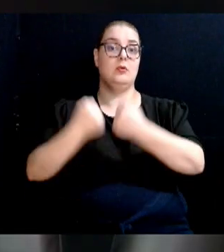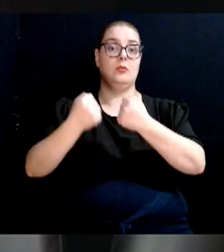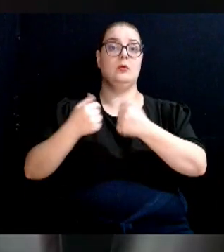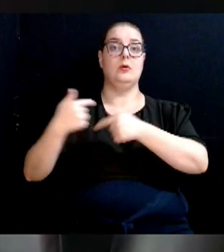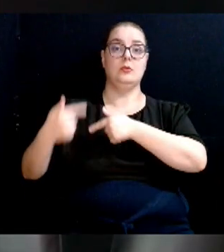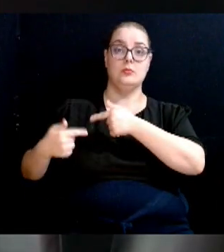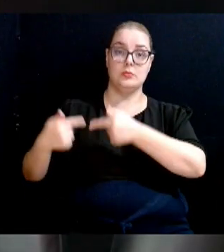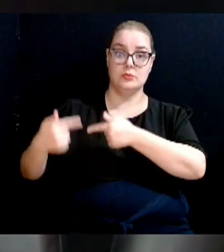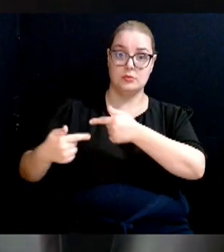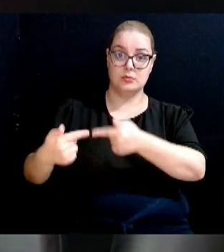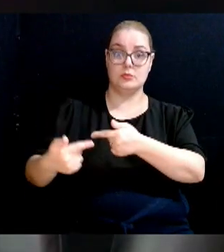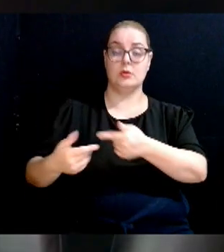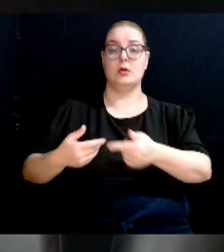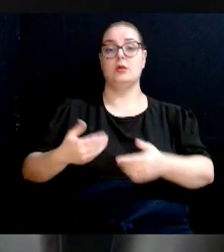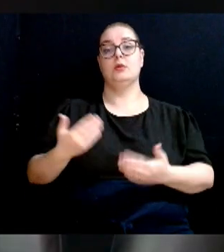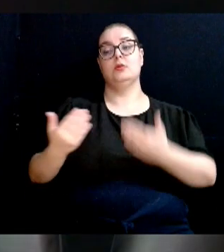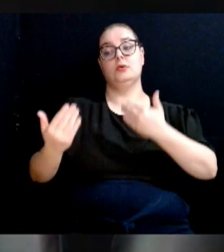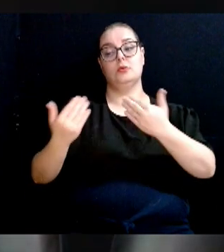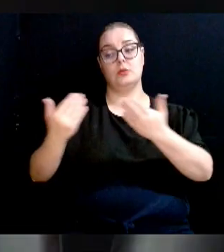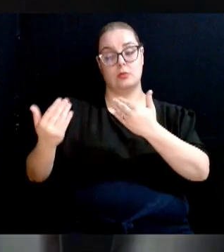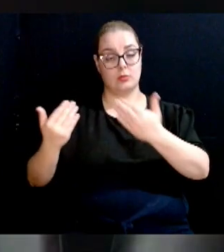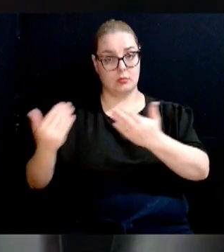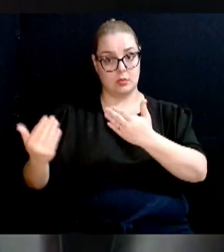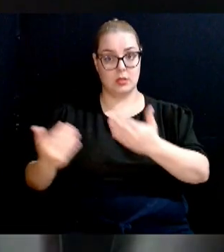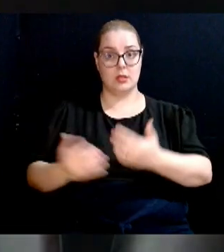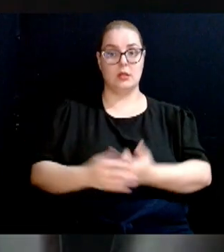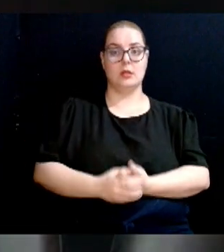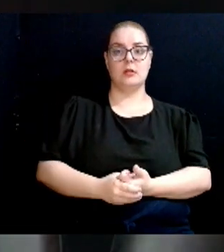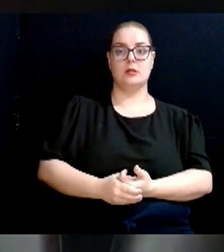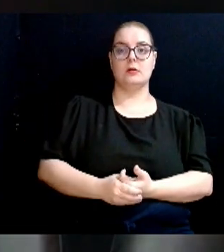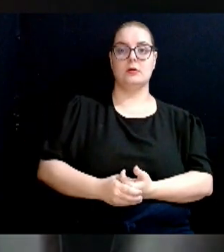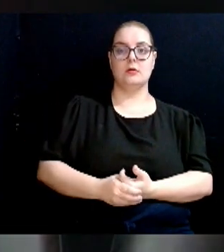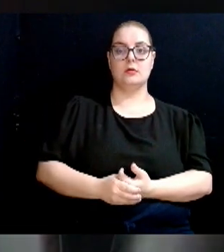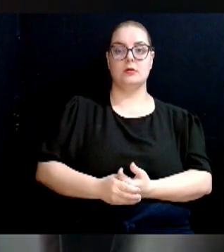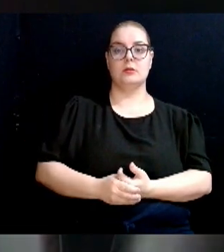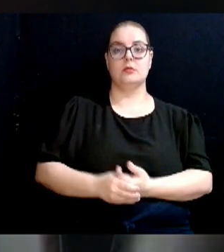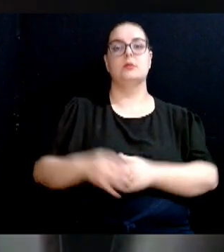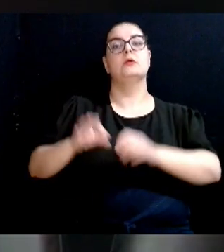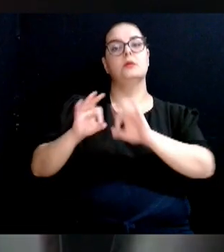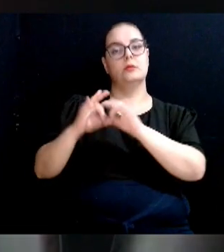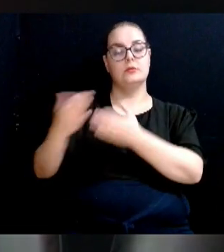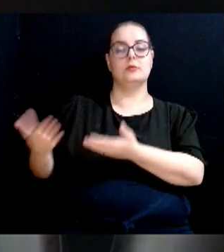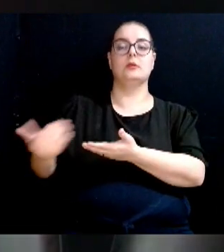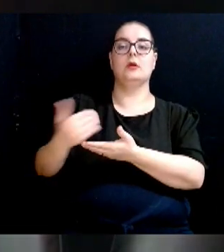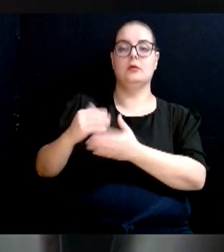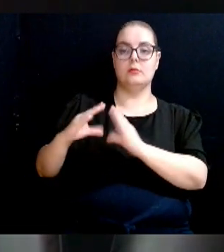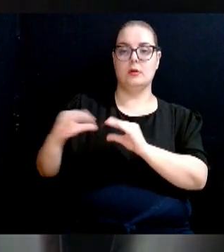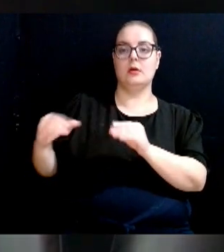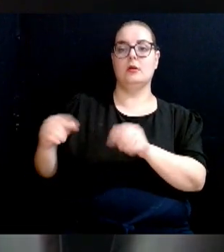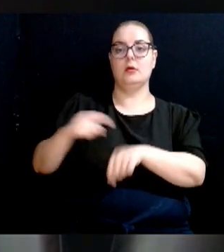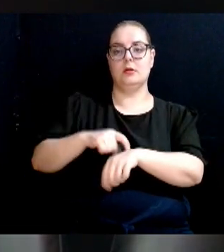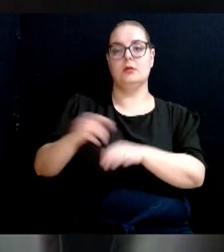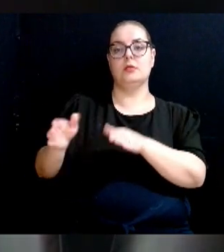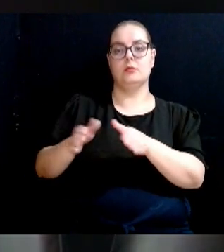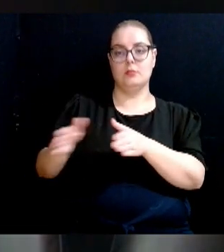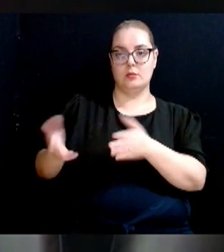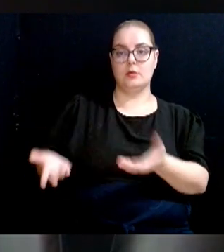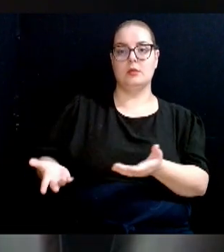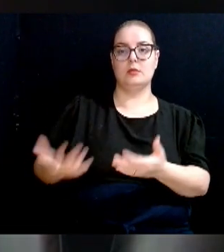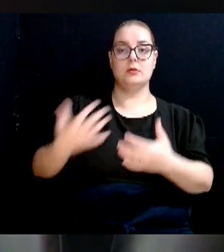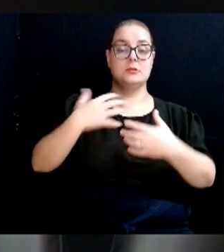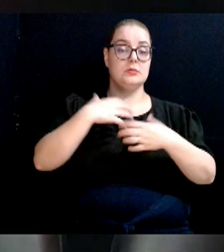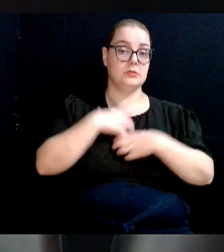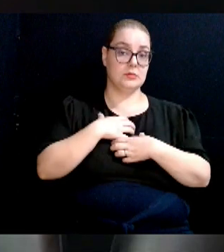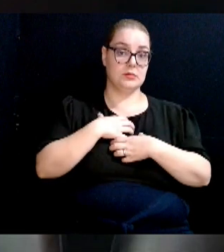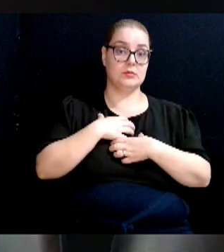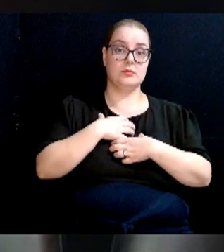de comparações, e a família tem que acolher nesse momento, né, fazer ela se sentir o